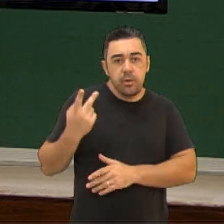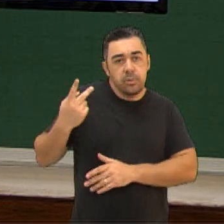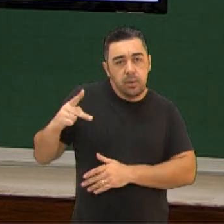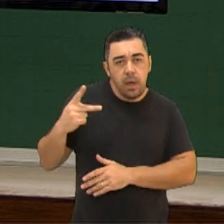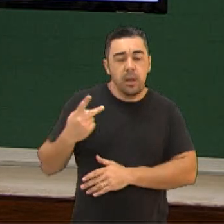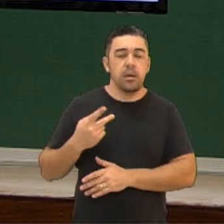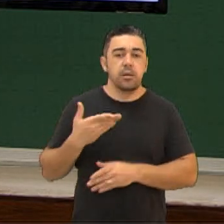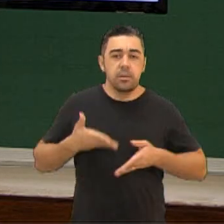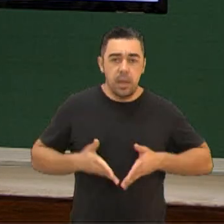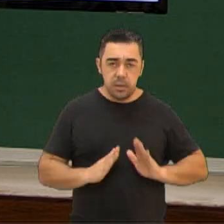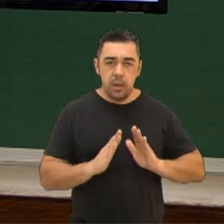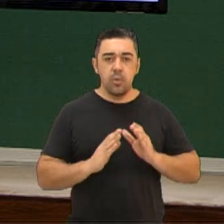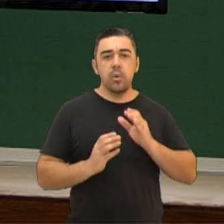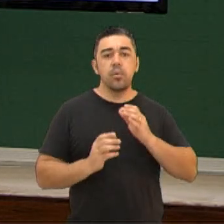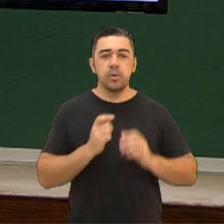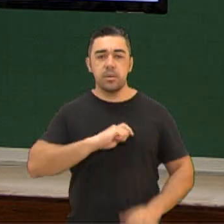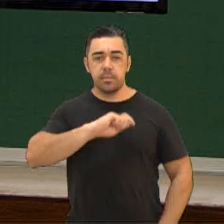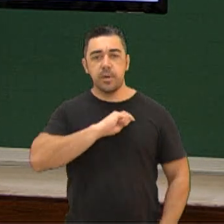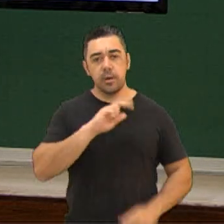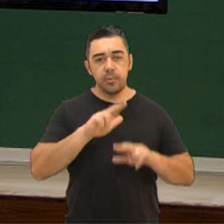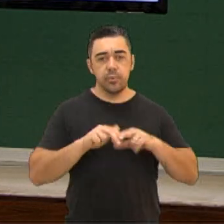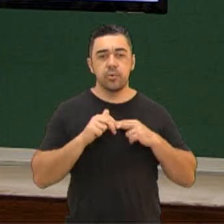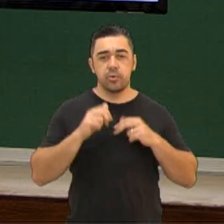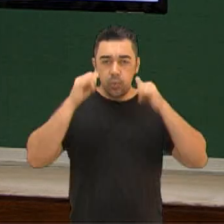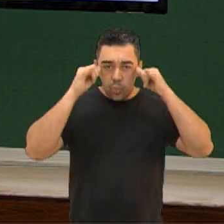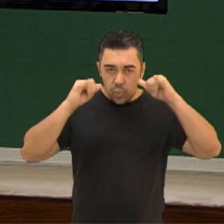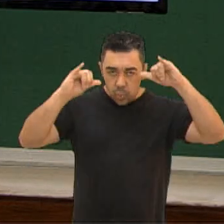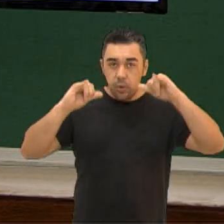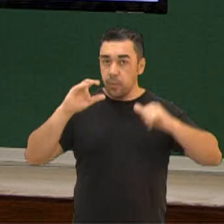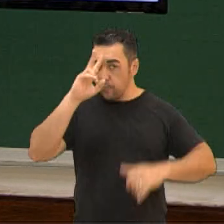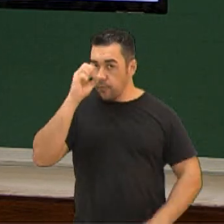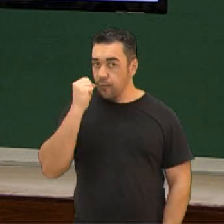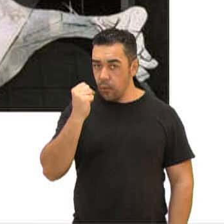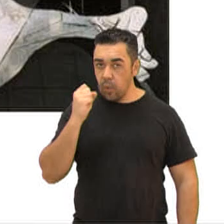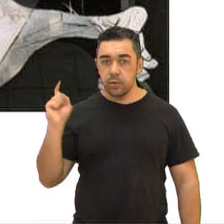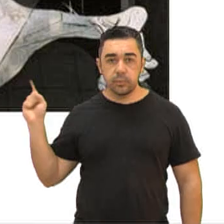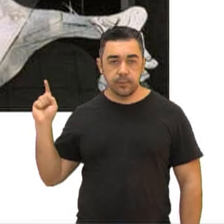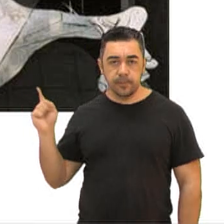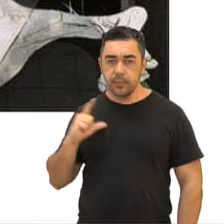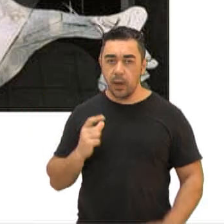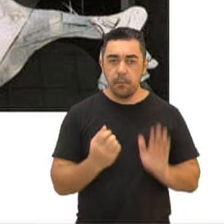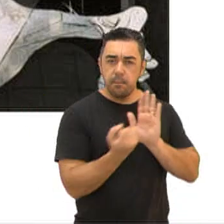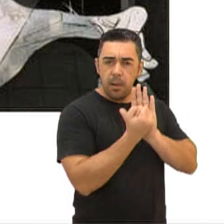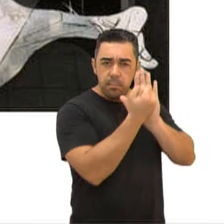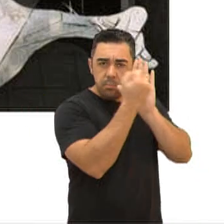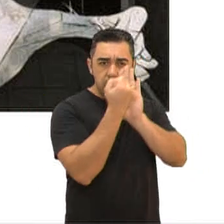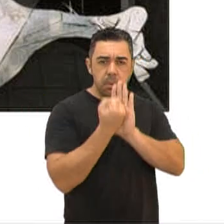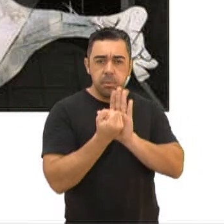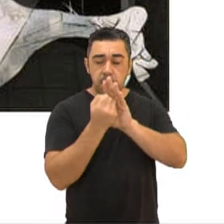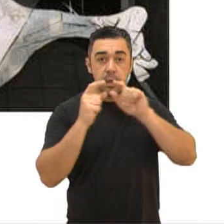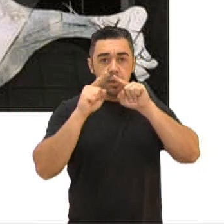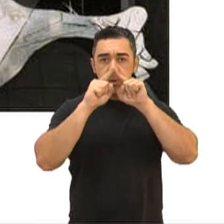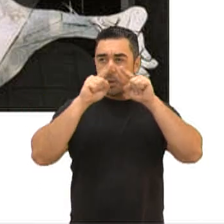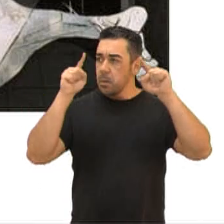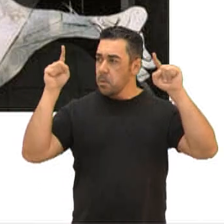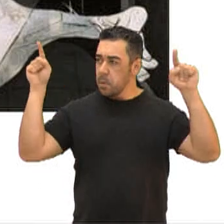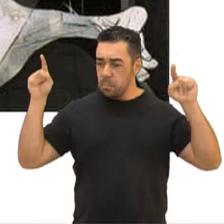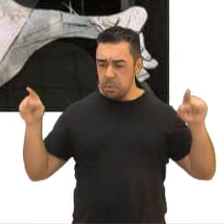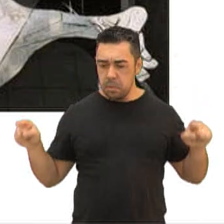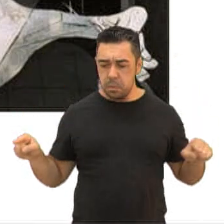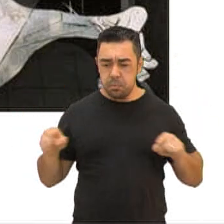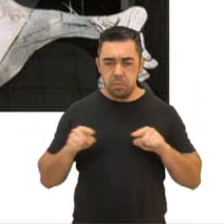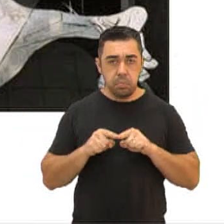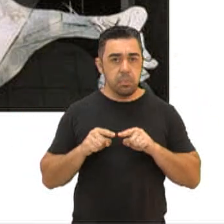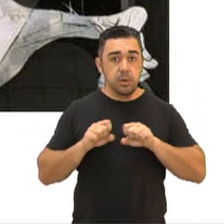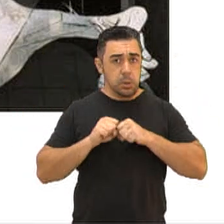tourada nas obras dele. Então, uma obra bem forte, cheio de signos, assim, cada pedacinho do quadro representa uma